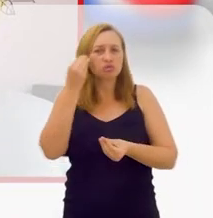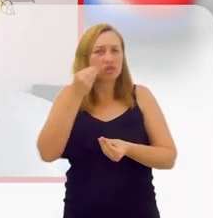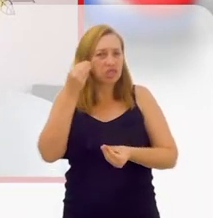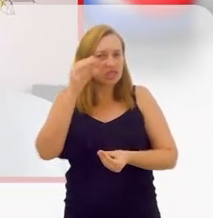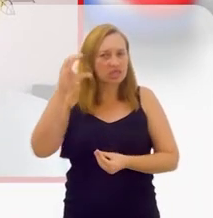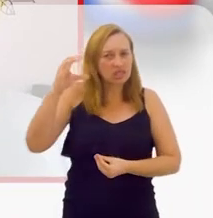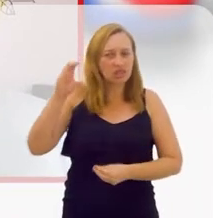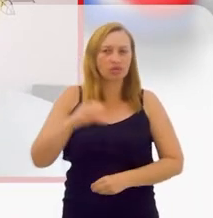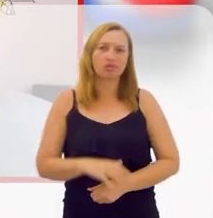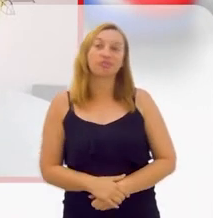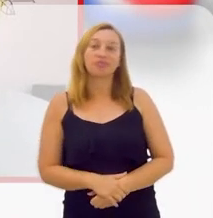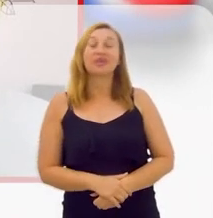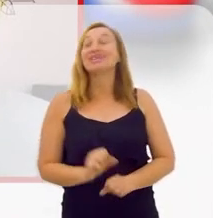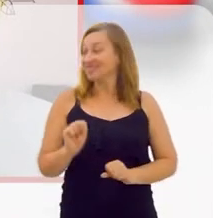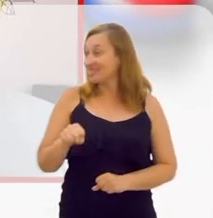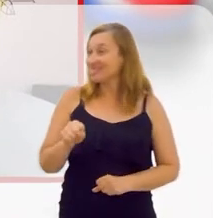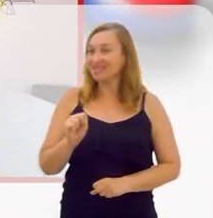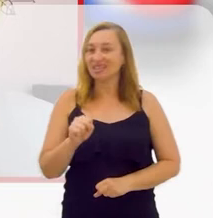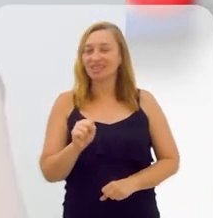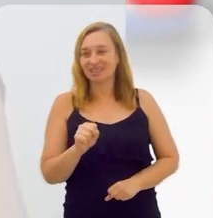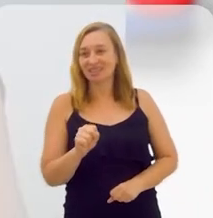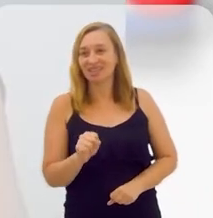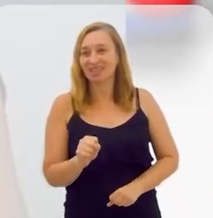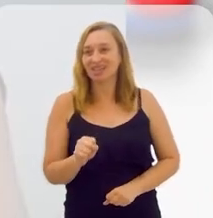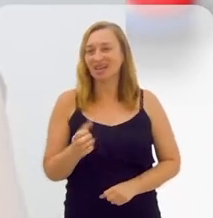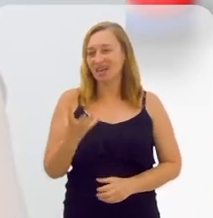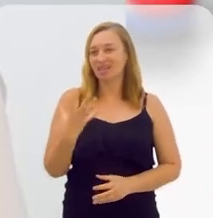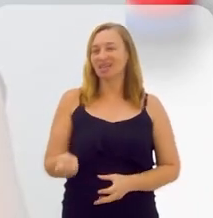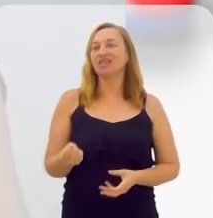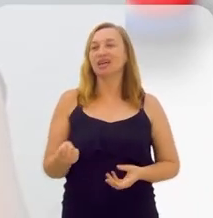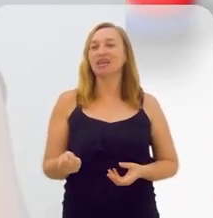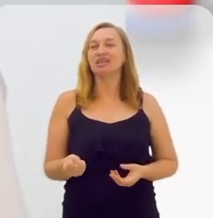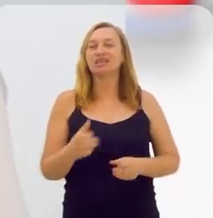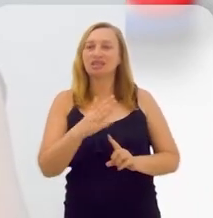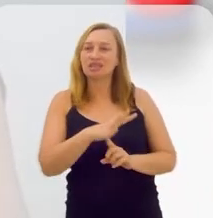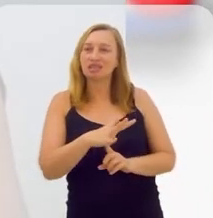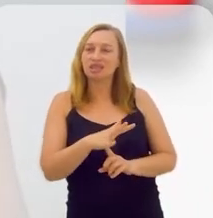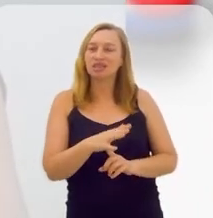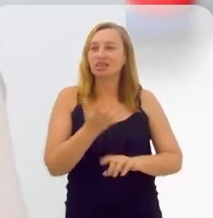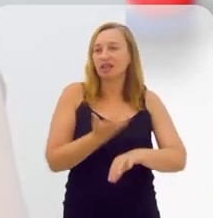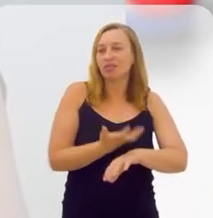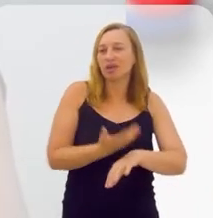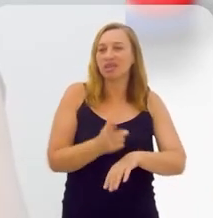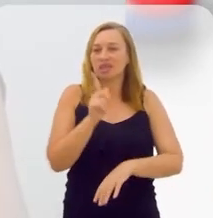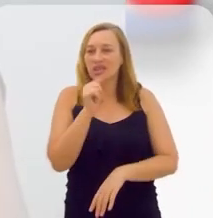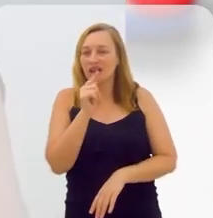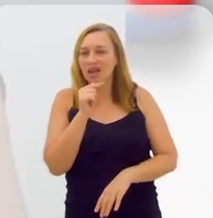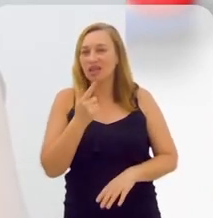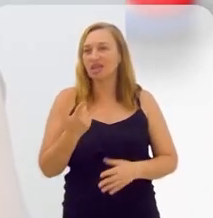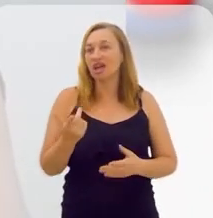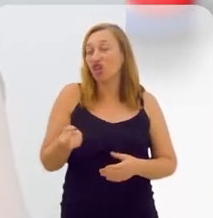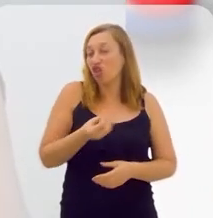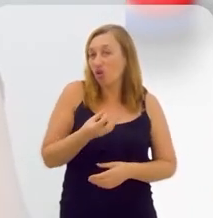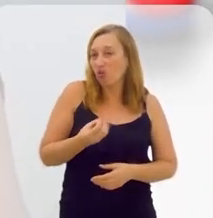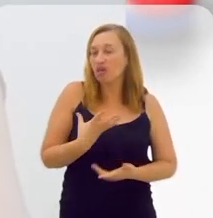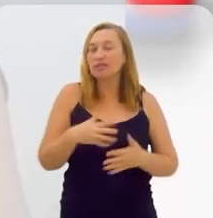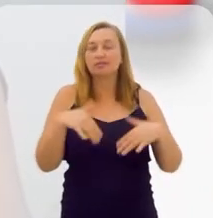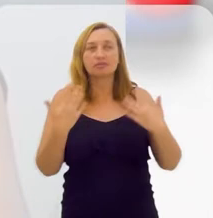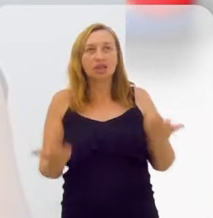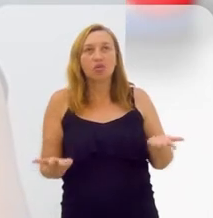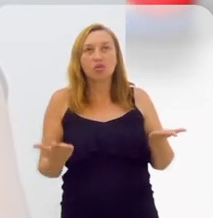em Niterói. Tem aderido, sim. É interessante que a Feira da Praça das Águas, ela é bem